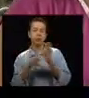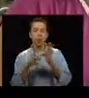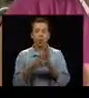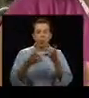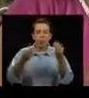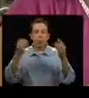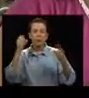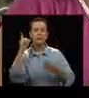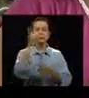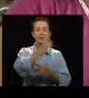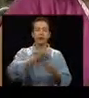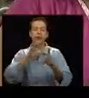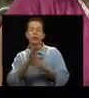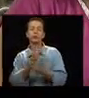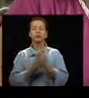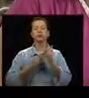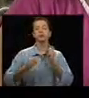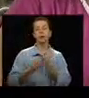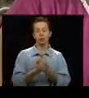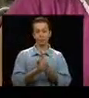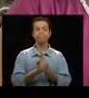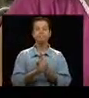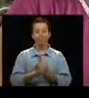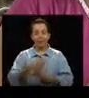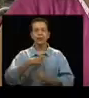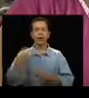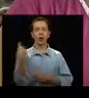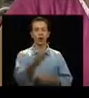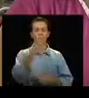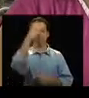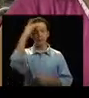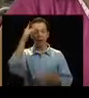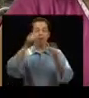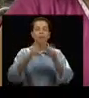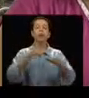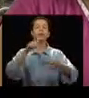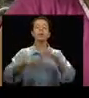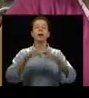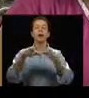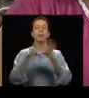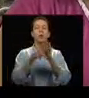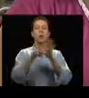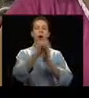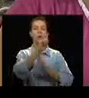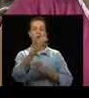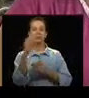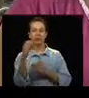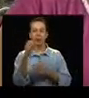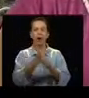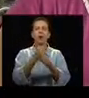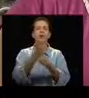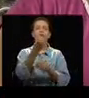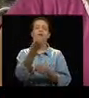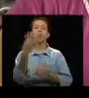pressão, né, aos movimentos sociais, e nós estávamos em pleno trabalho de alfabetização